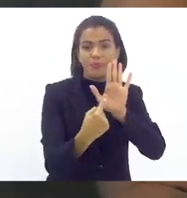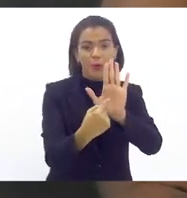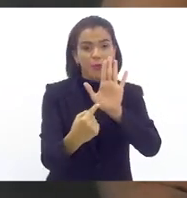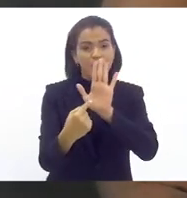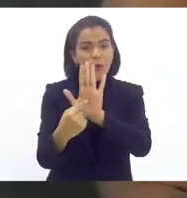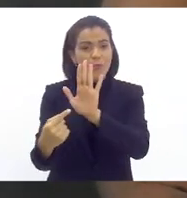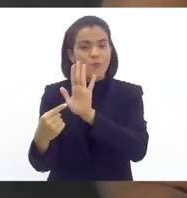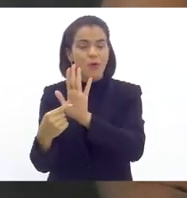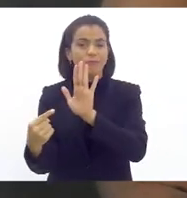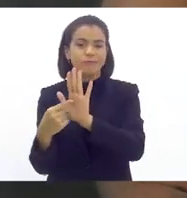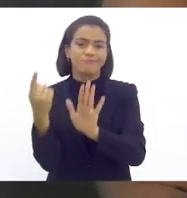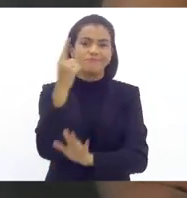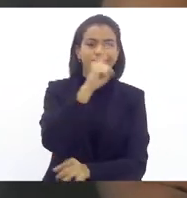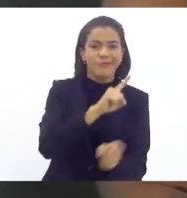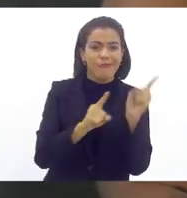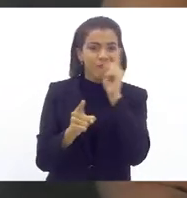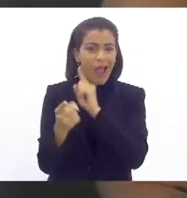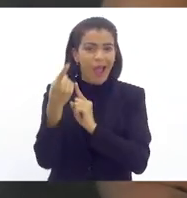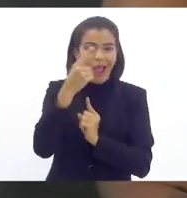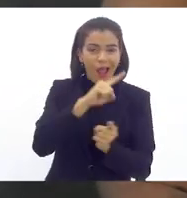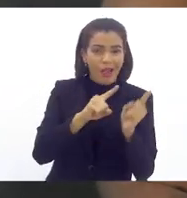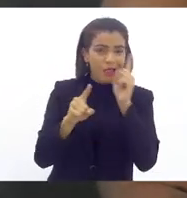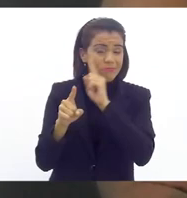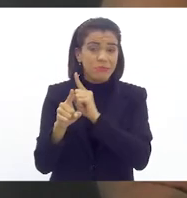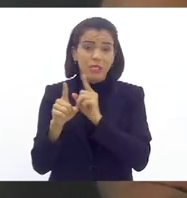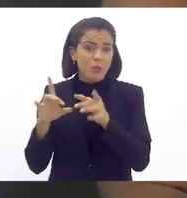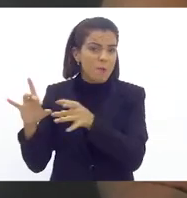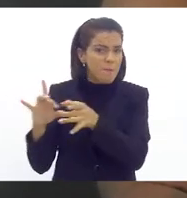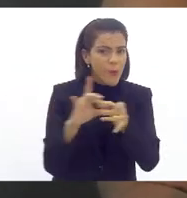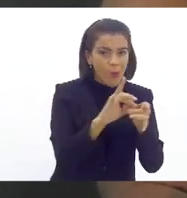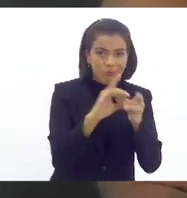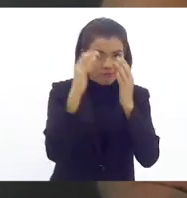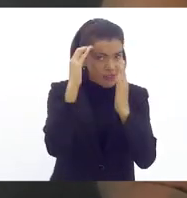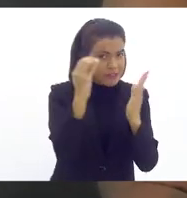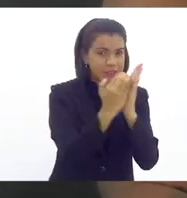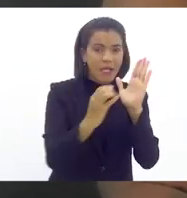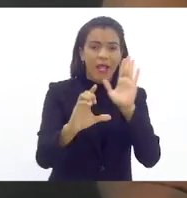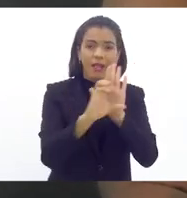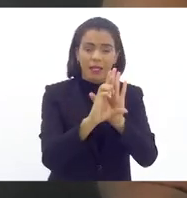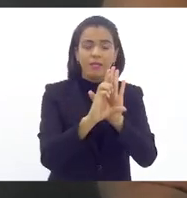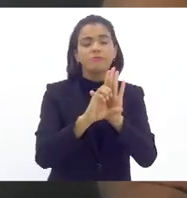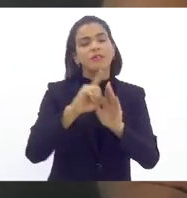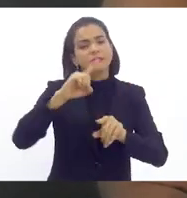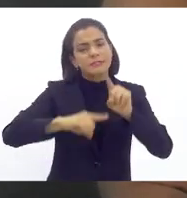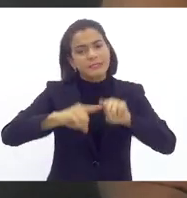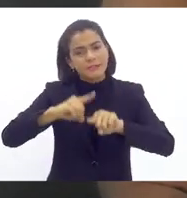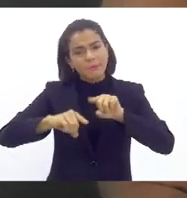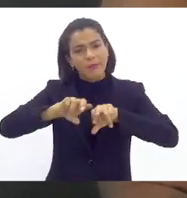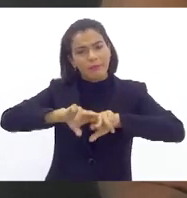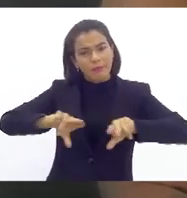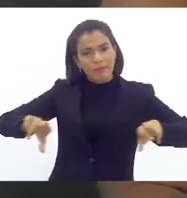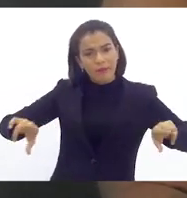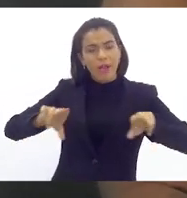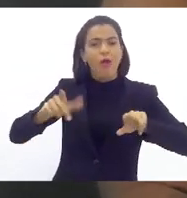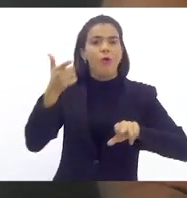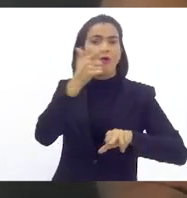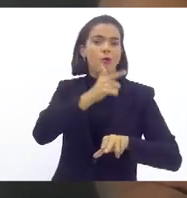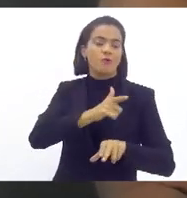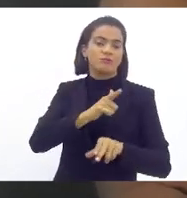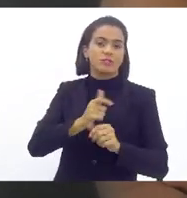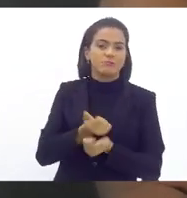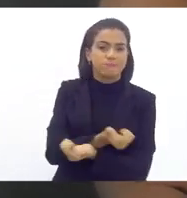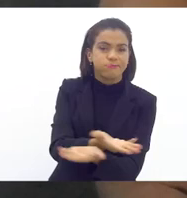possíveis equívocos que não estão coadunando com as leis, para que esse material chegue às nossas